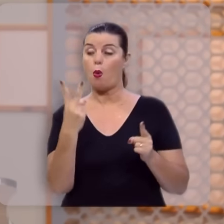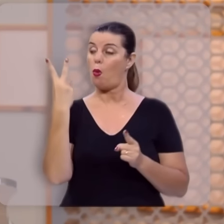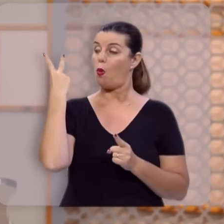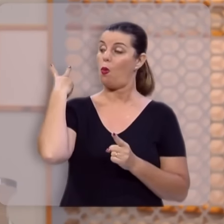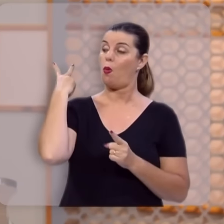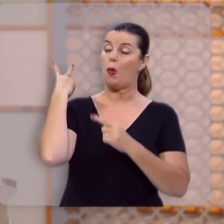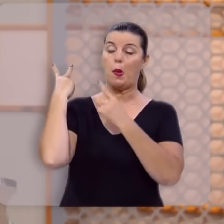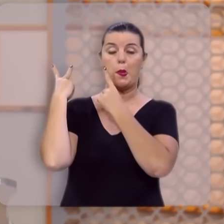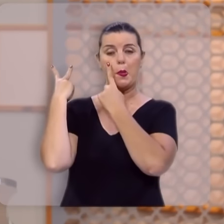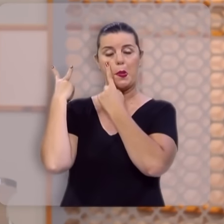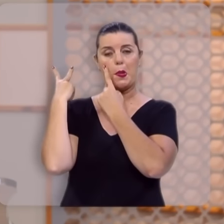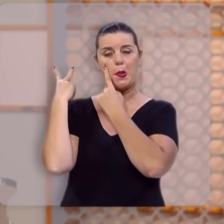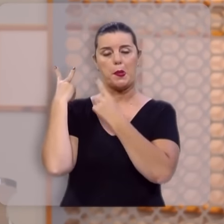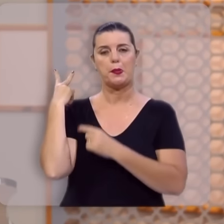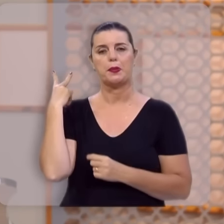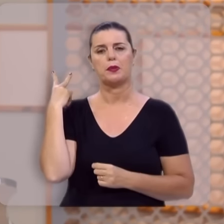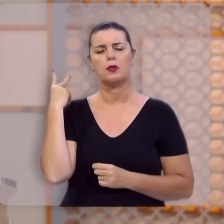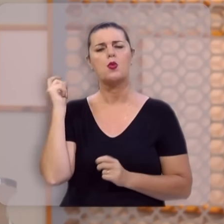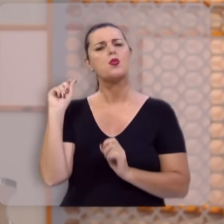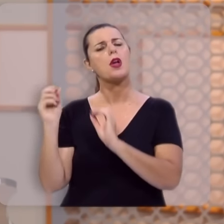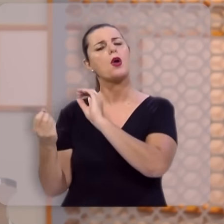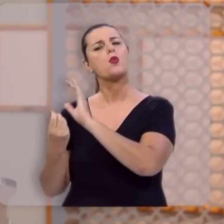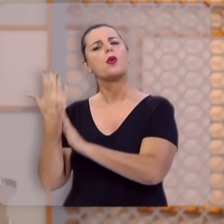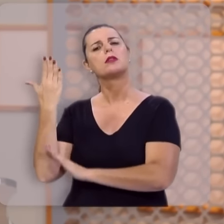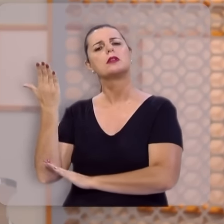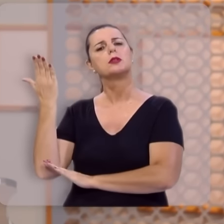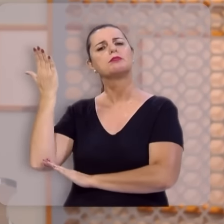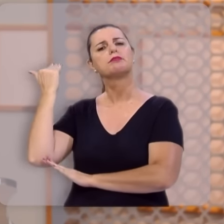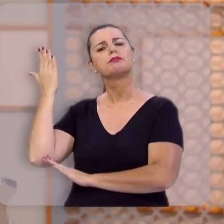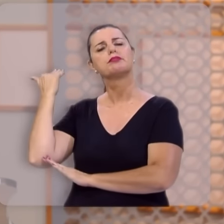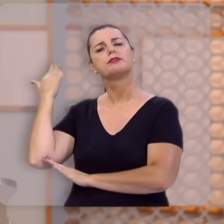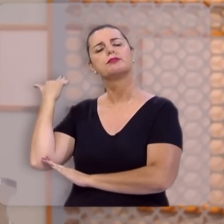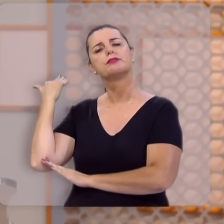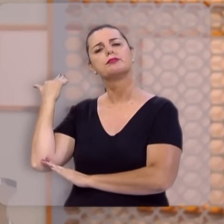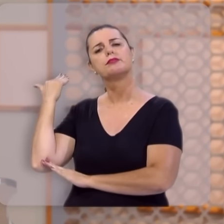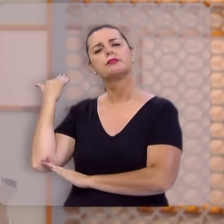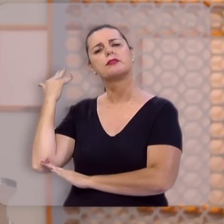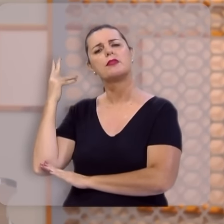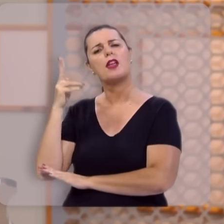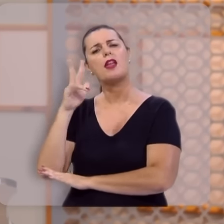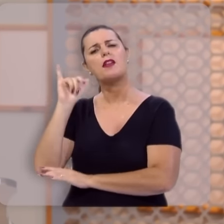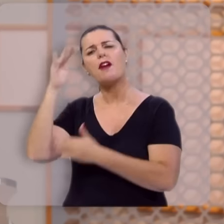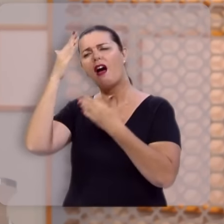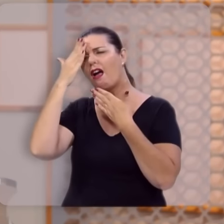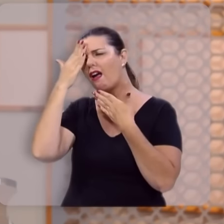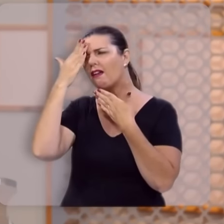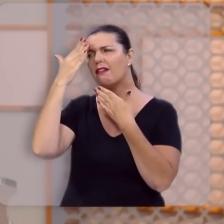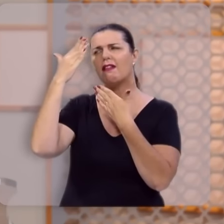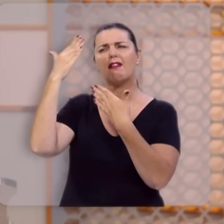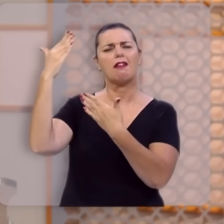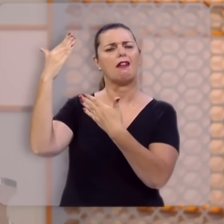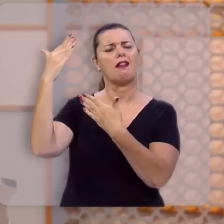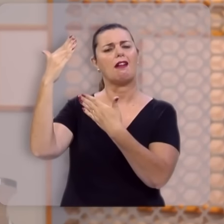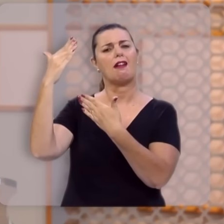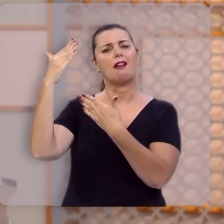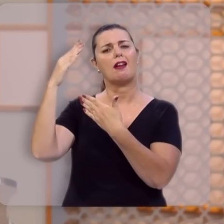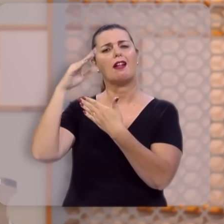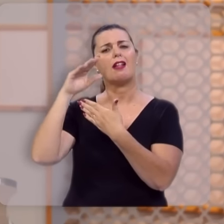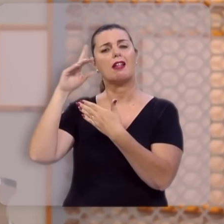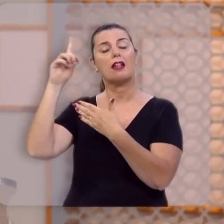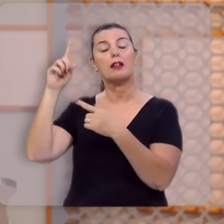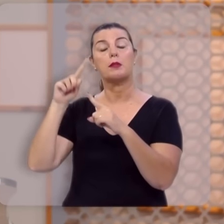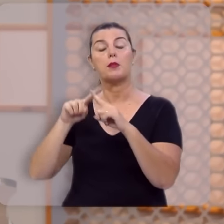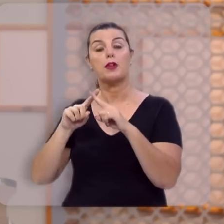passado, para o que aconteceu, e vai dar graças a Deus, porque agora ele está colocando